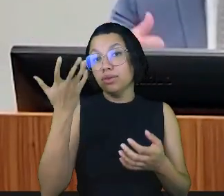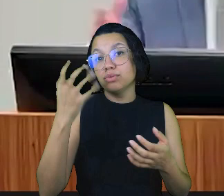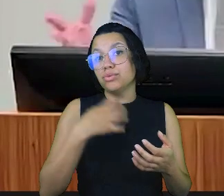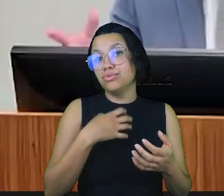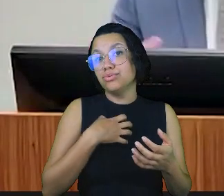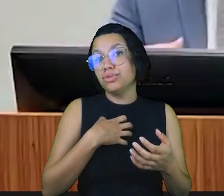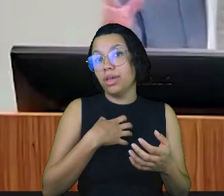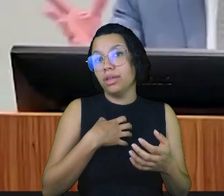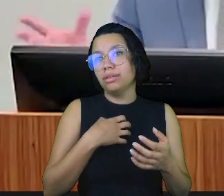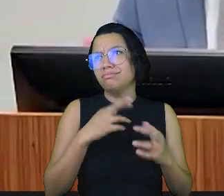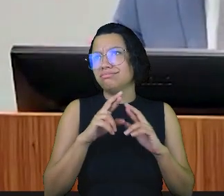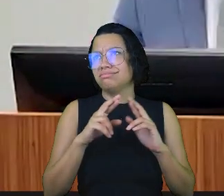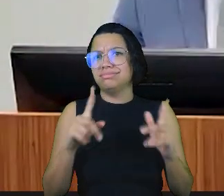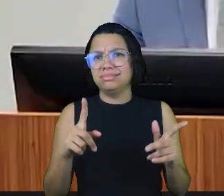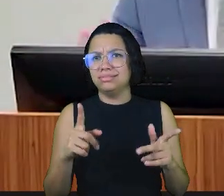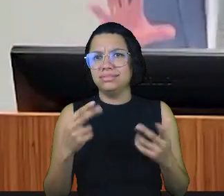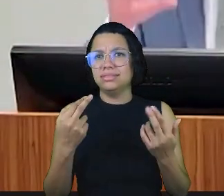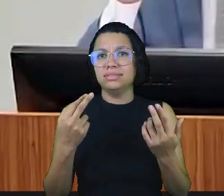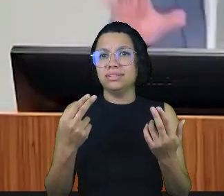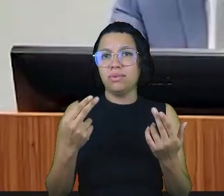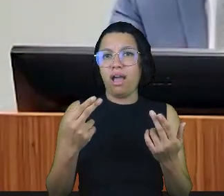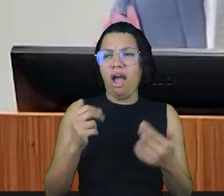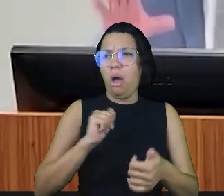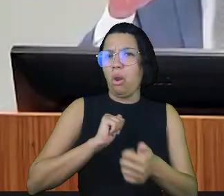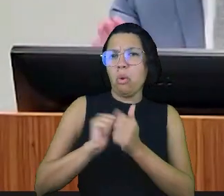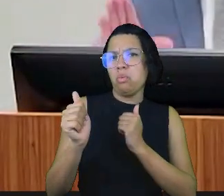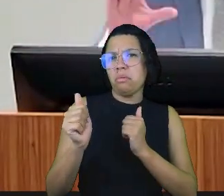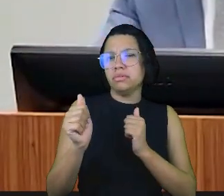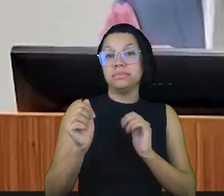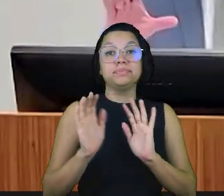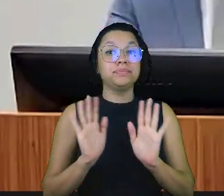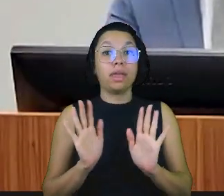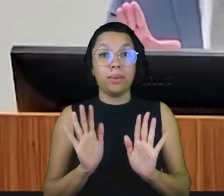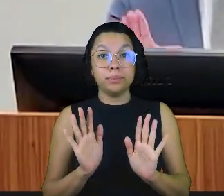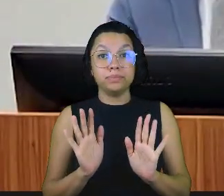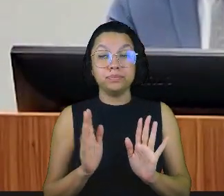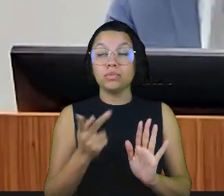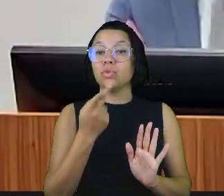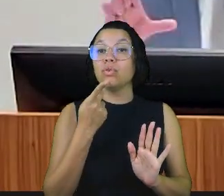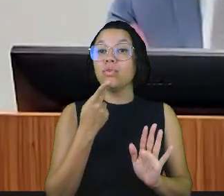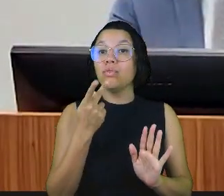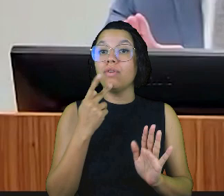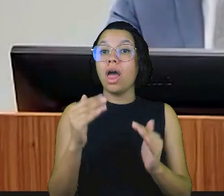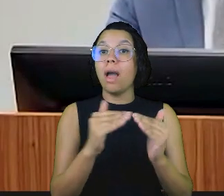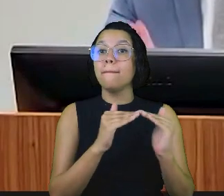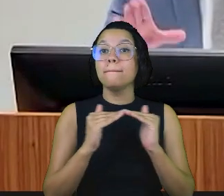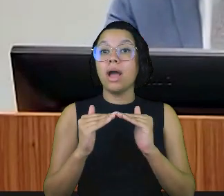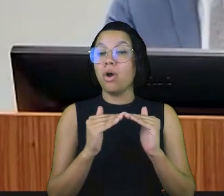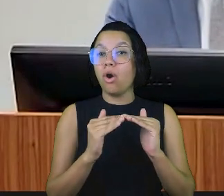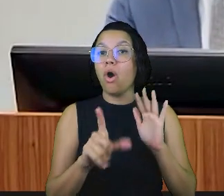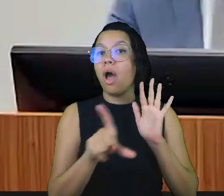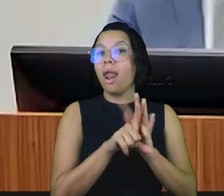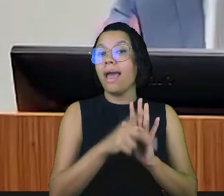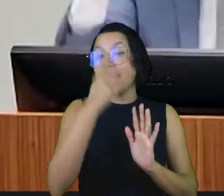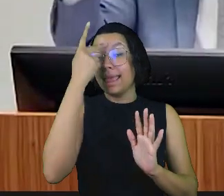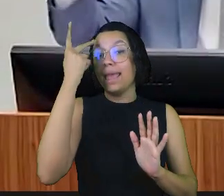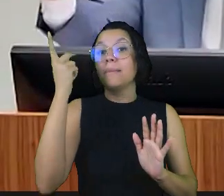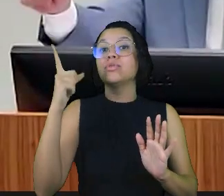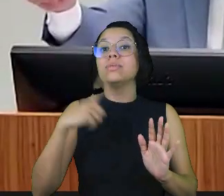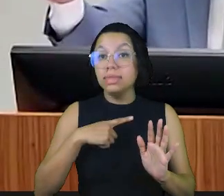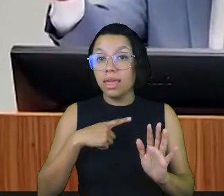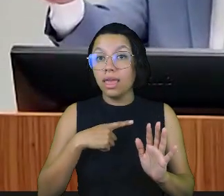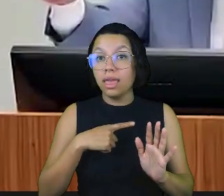de maneira translocada, lá Sylvester Stallone. Eu estou falando de coisa baseada na lei. Quem tem legitimidade